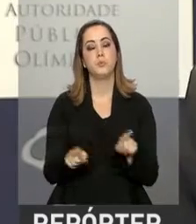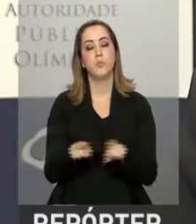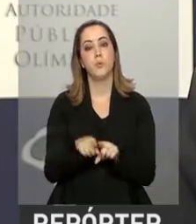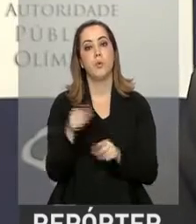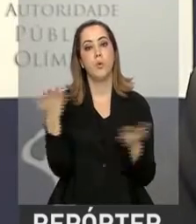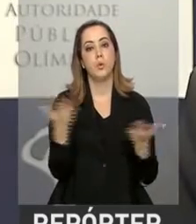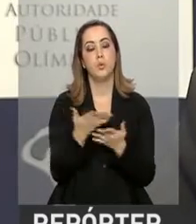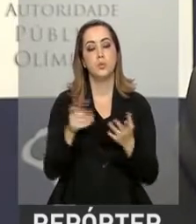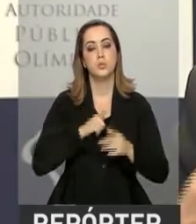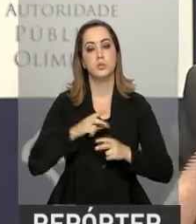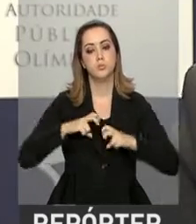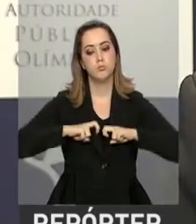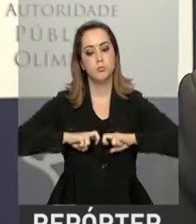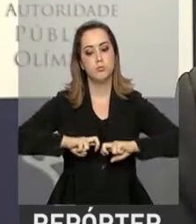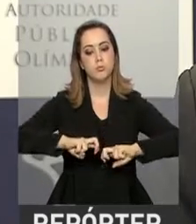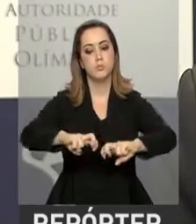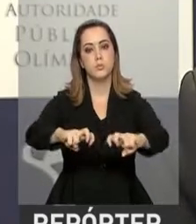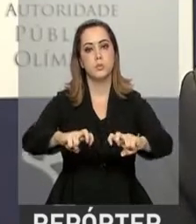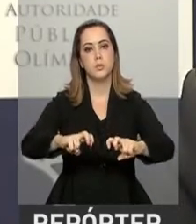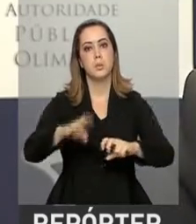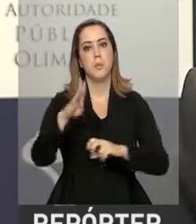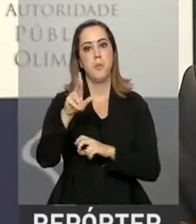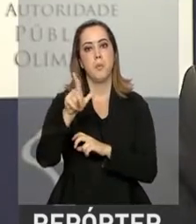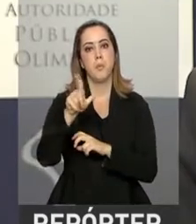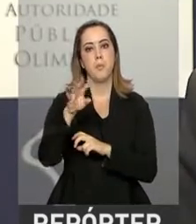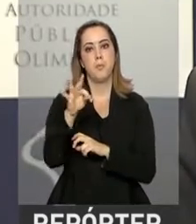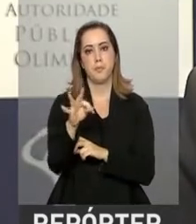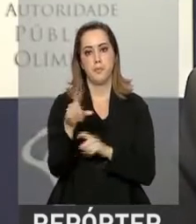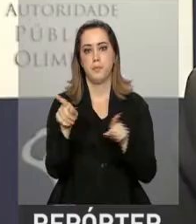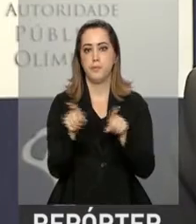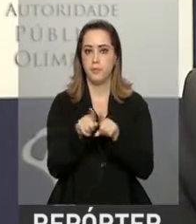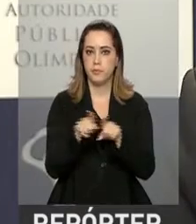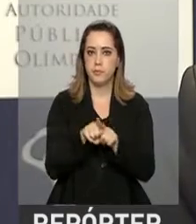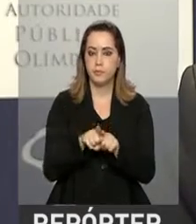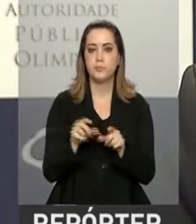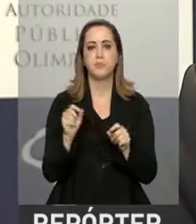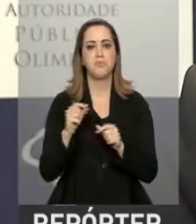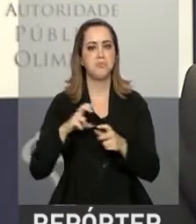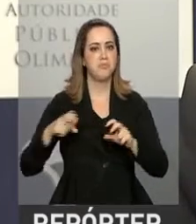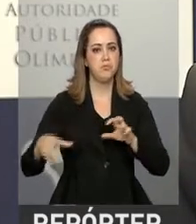em funcionamento, onde nós temos BRTs integrando todas as áreas olímpicas,